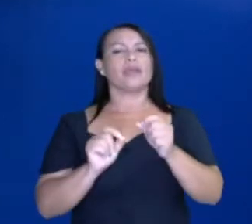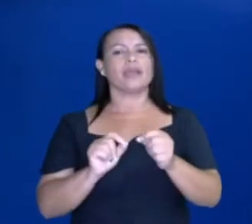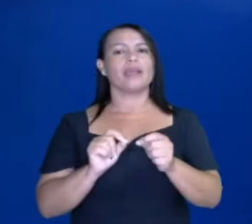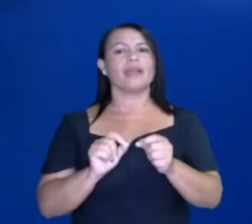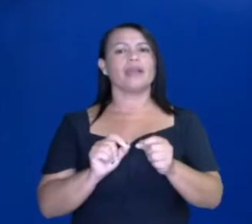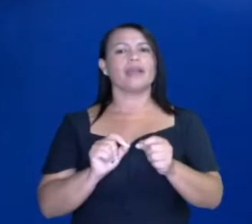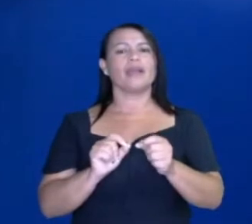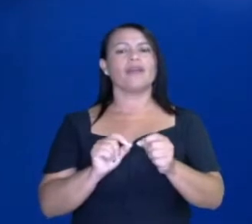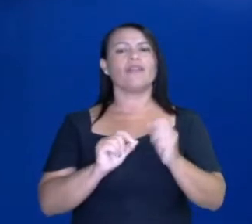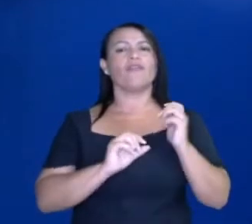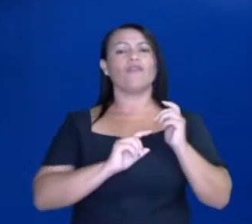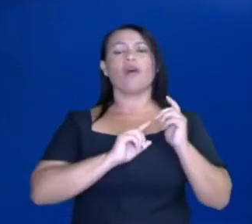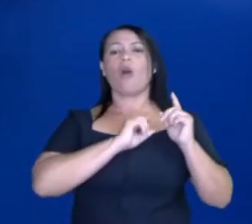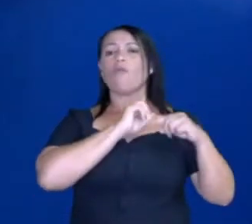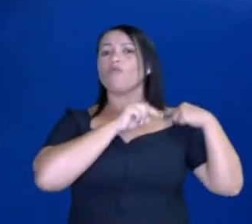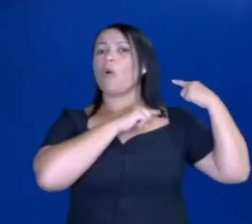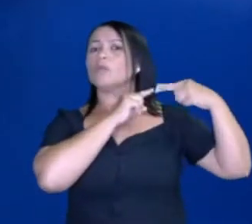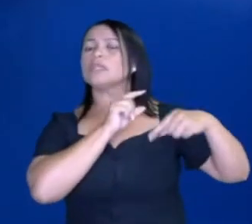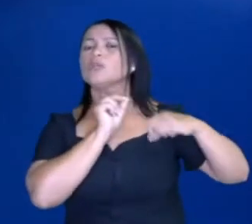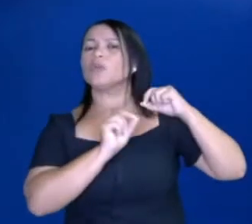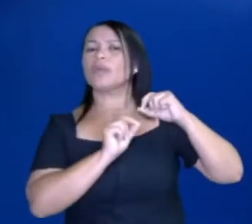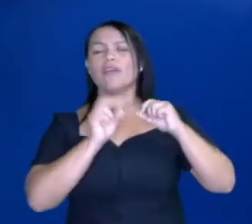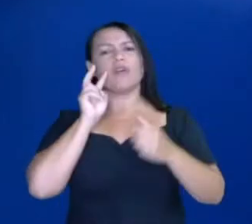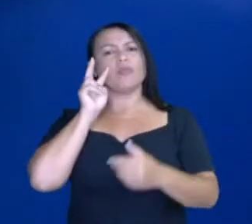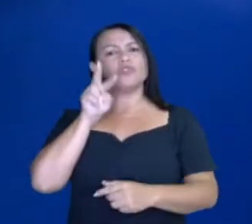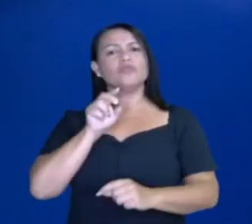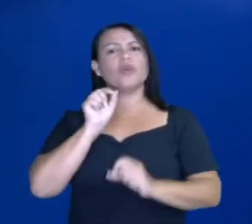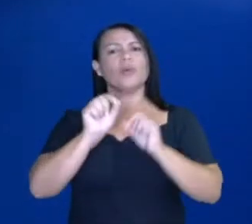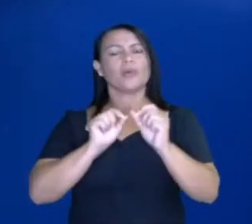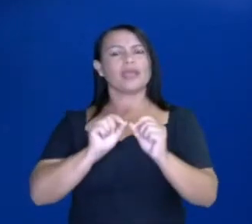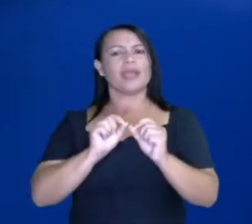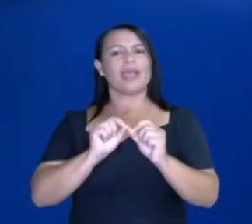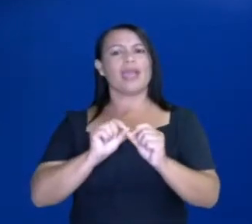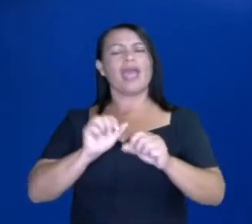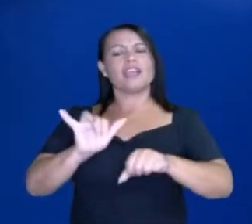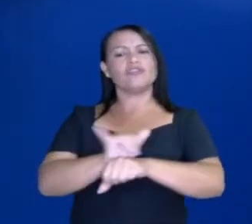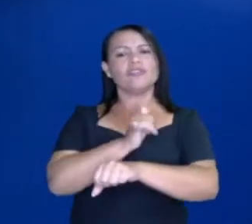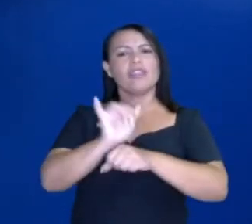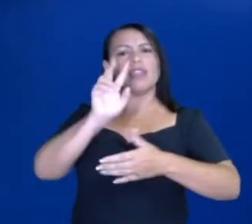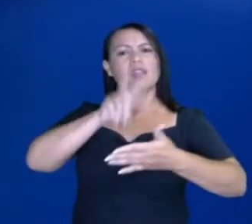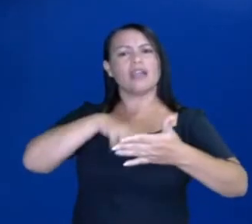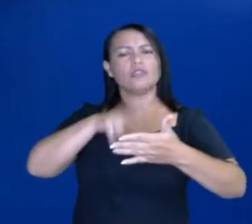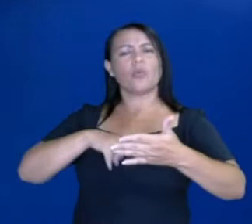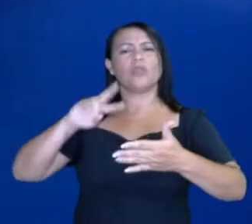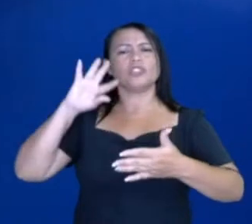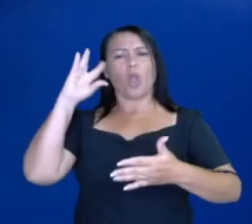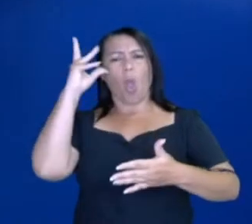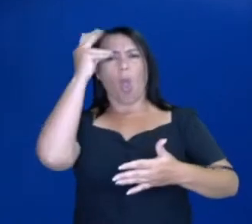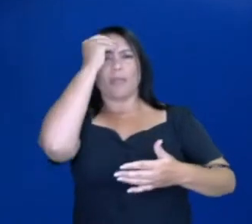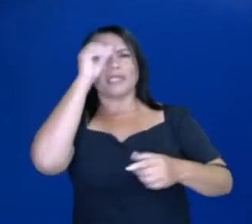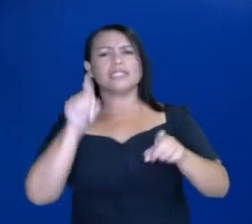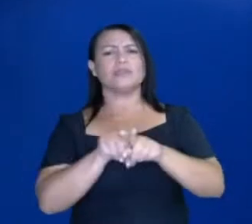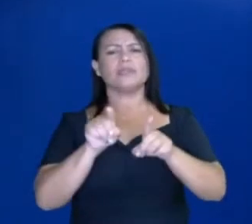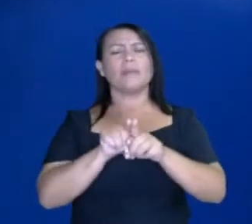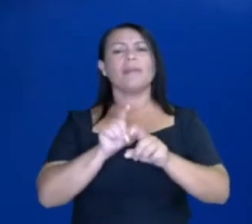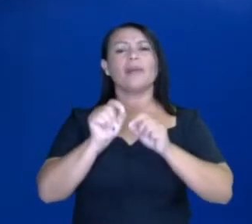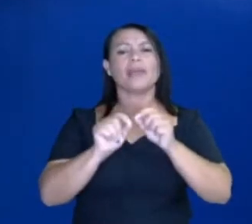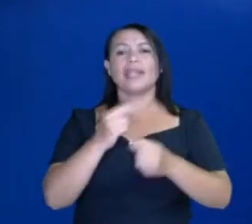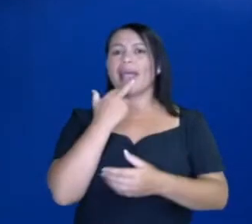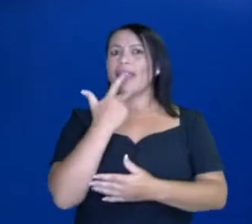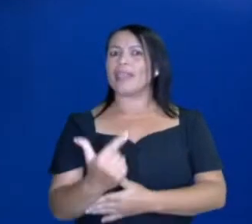voltando, recapitulando, hoje nós iremos ver estratégias de leitura, de compreensão da língua